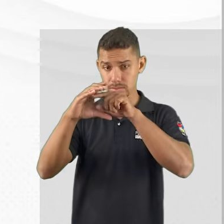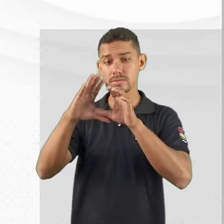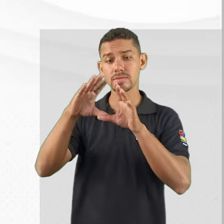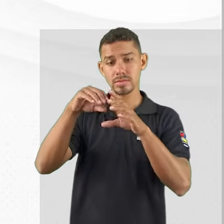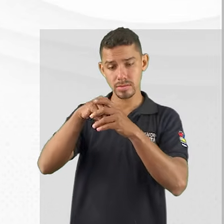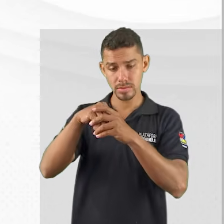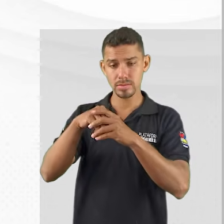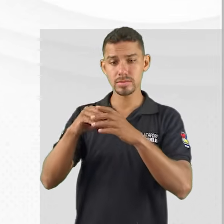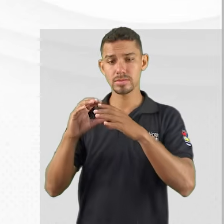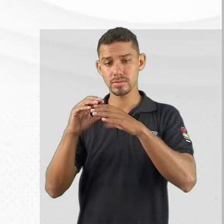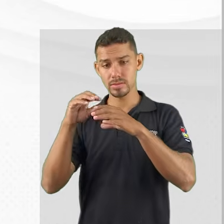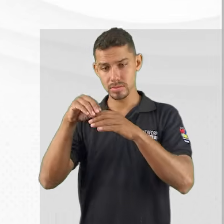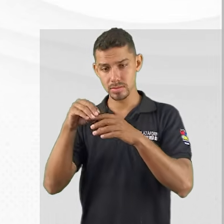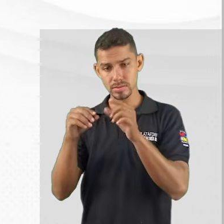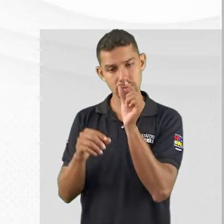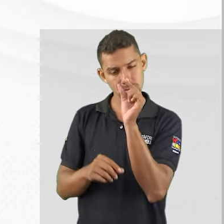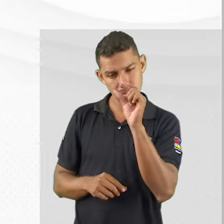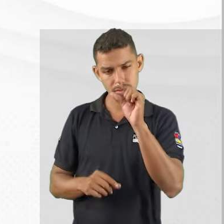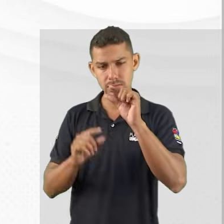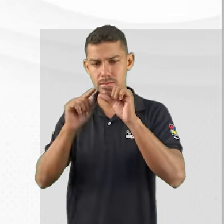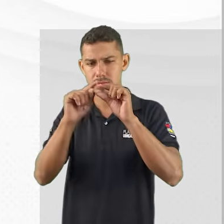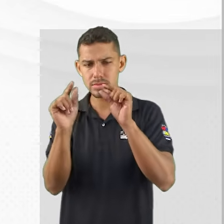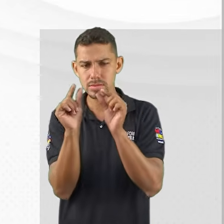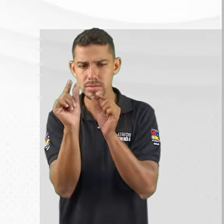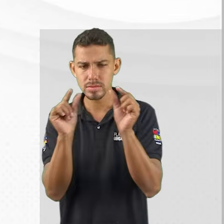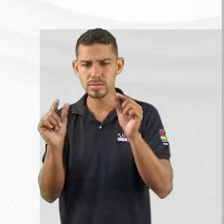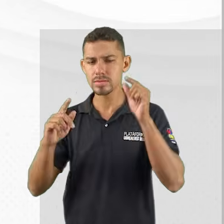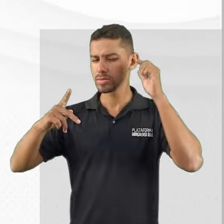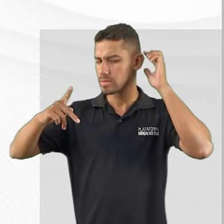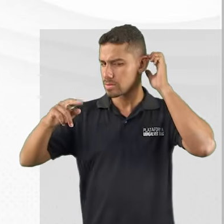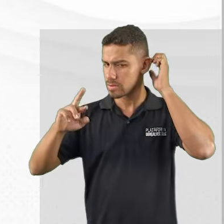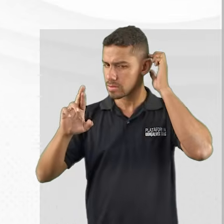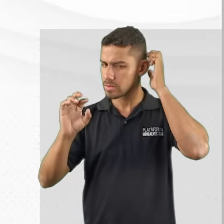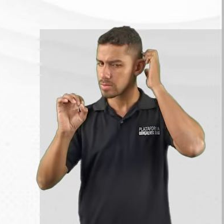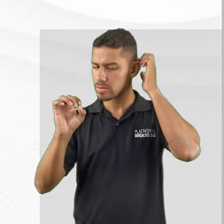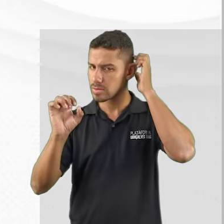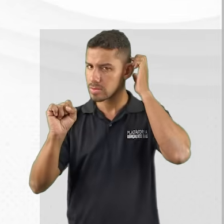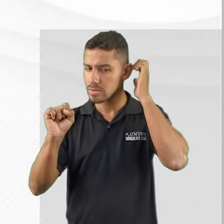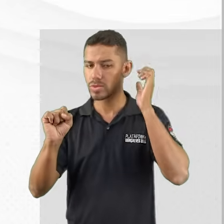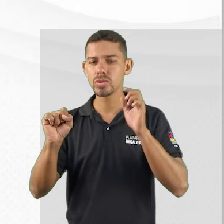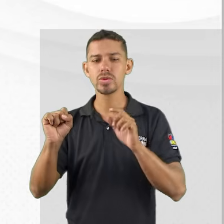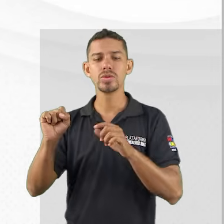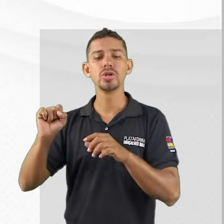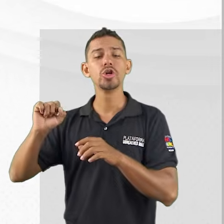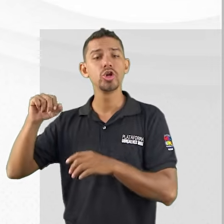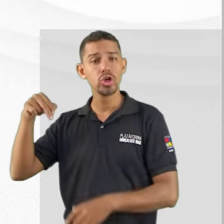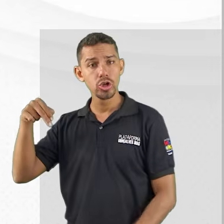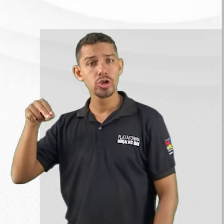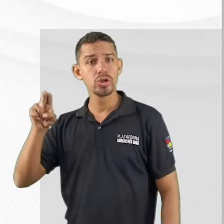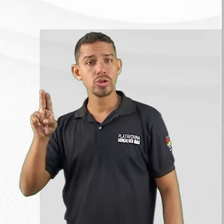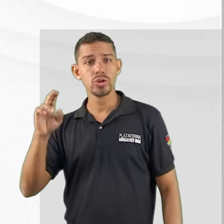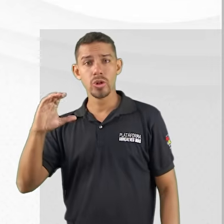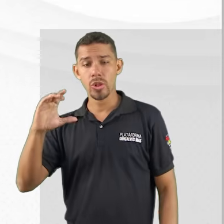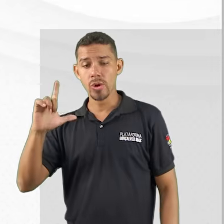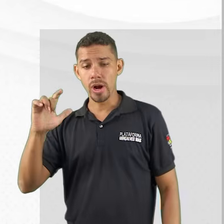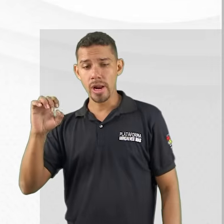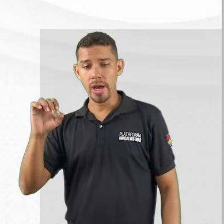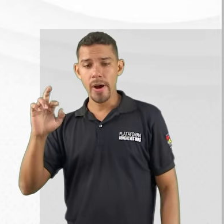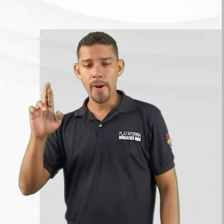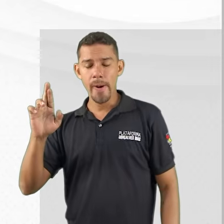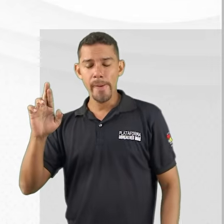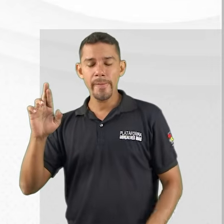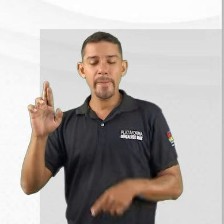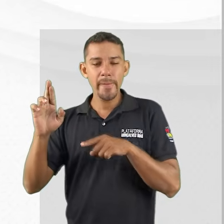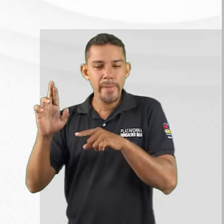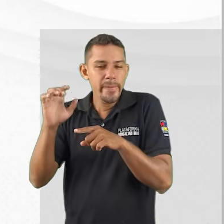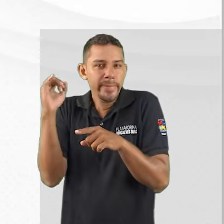nessa carioteca, a gente tem pequenos poros, tá? Poros que a gente chama de poros nucleares. Eles são importantíssimos,